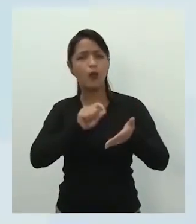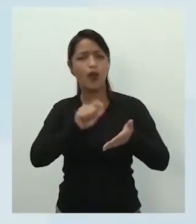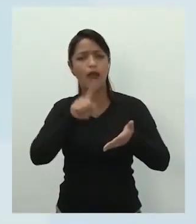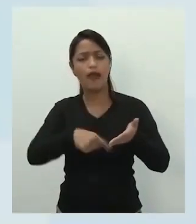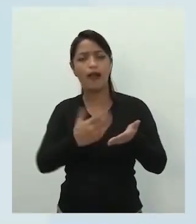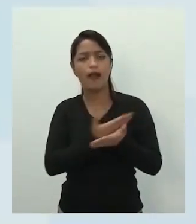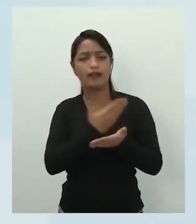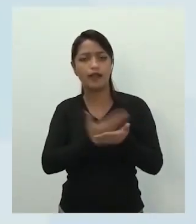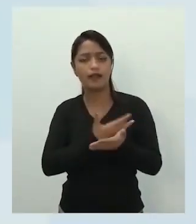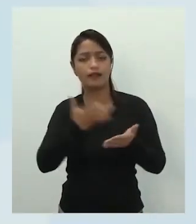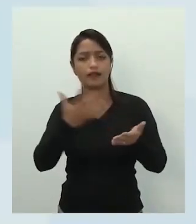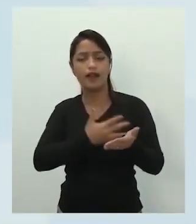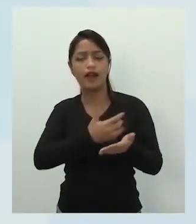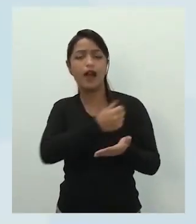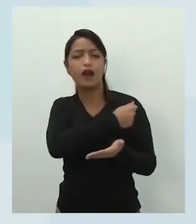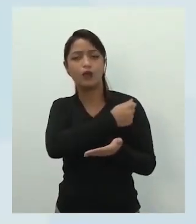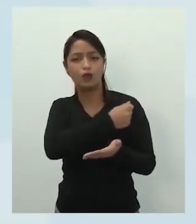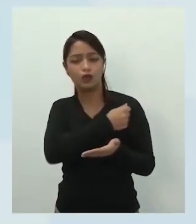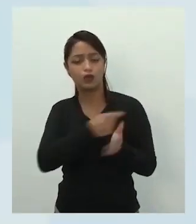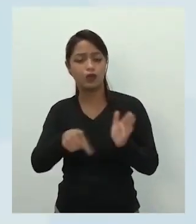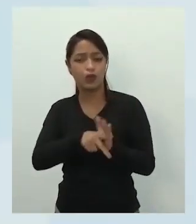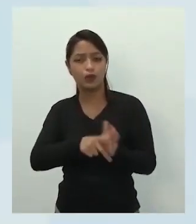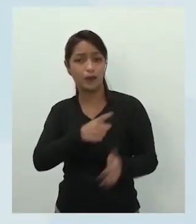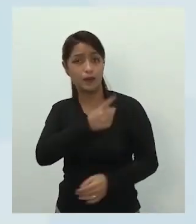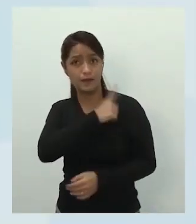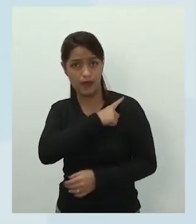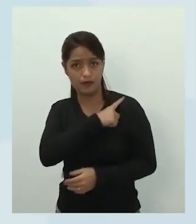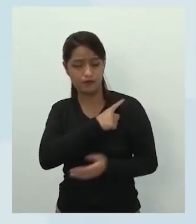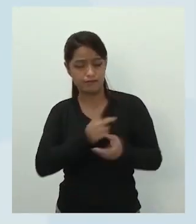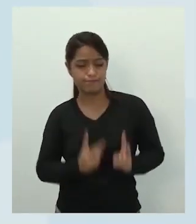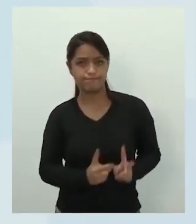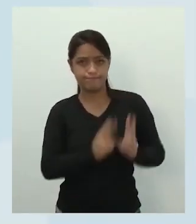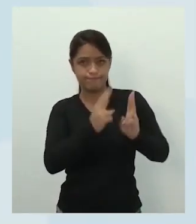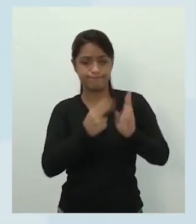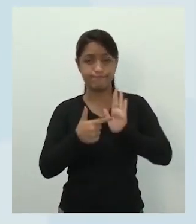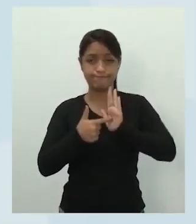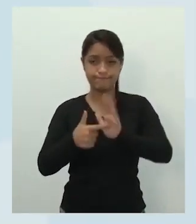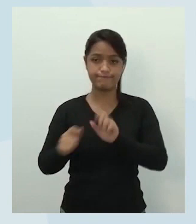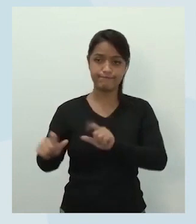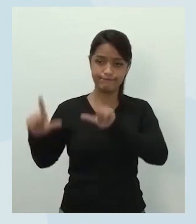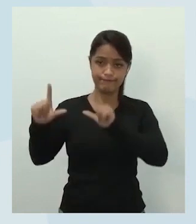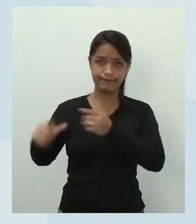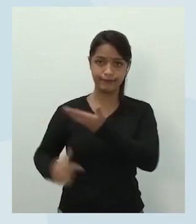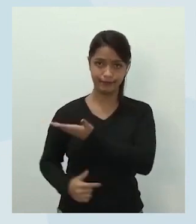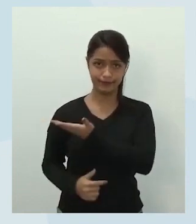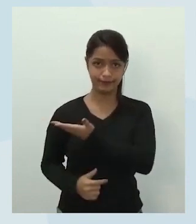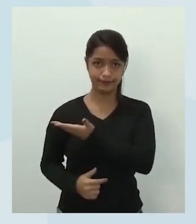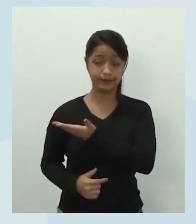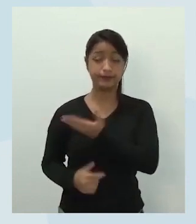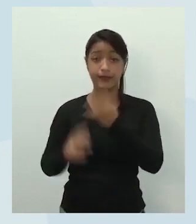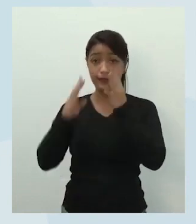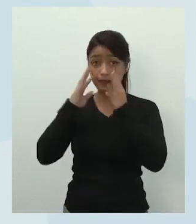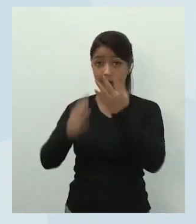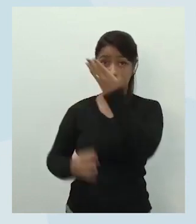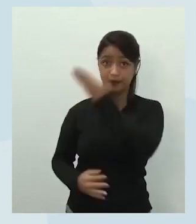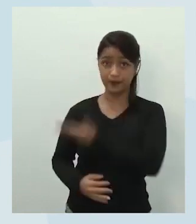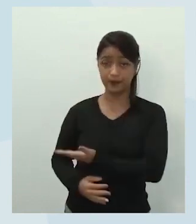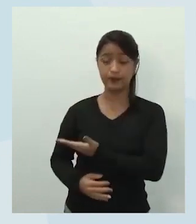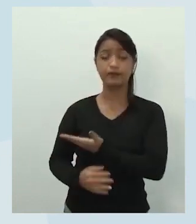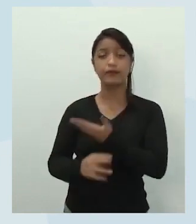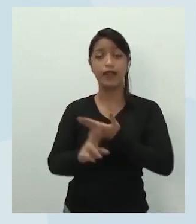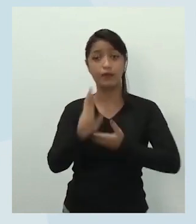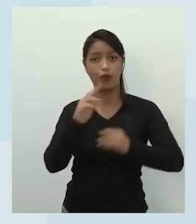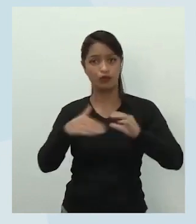no segundo bimestre. Observe o esquema e responda no chat. Aí vocês conseguem observar